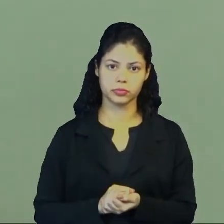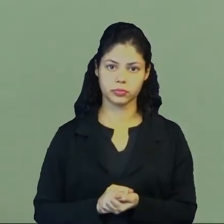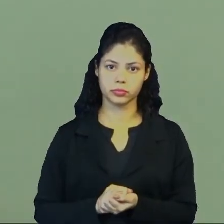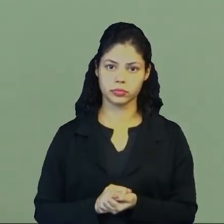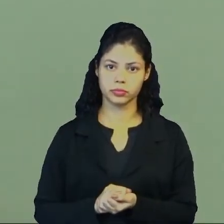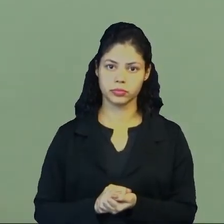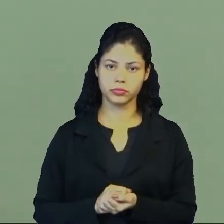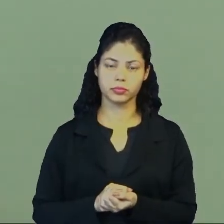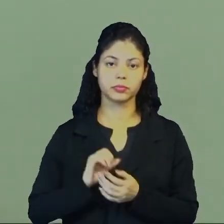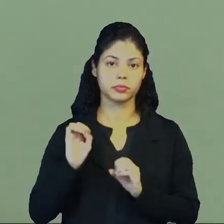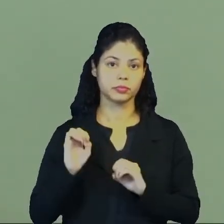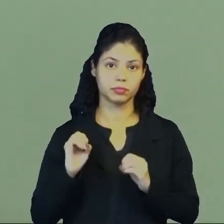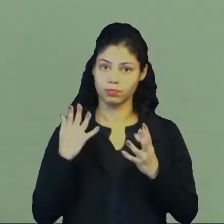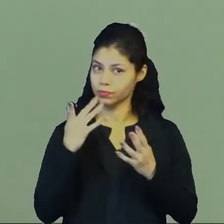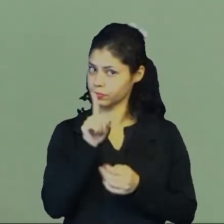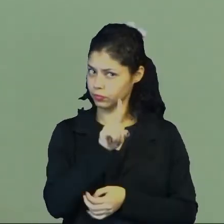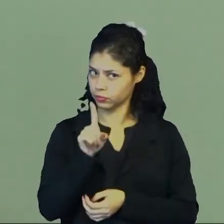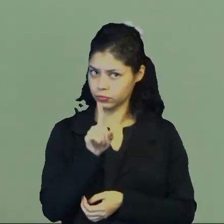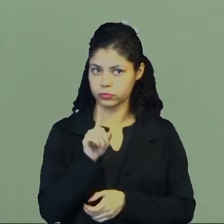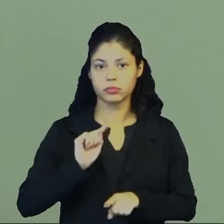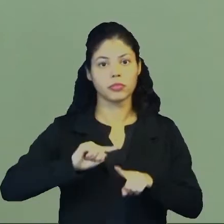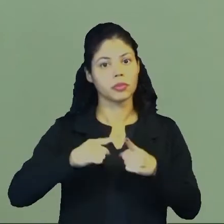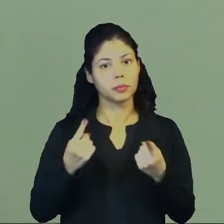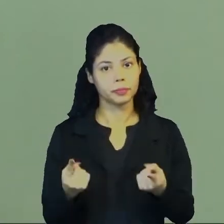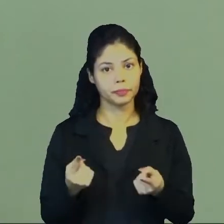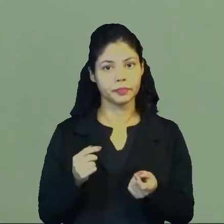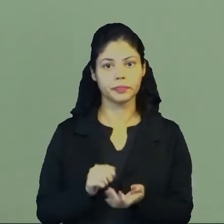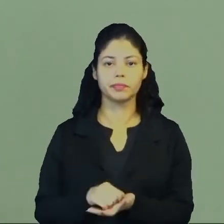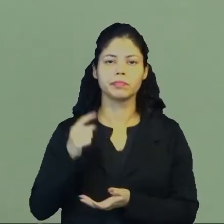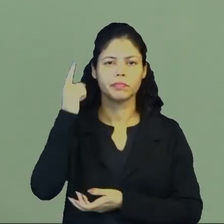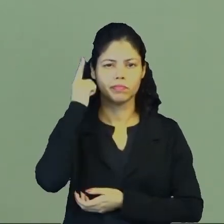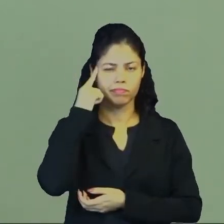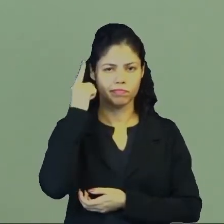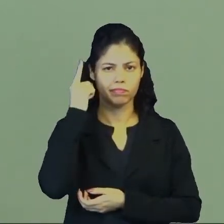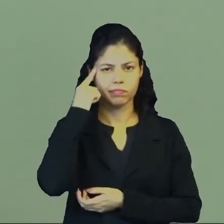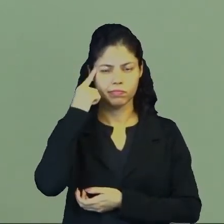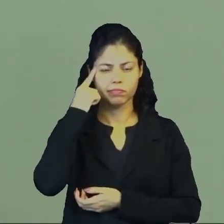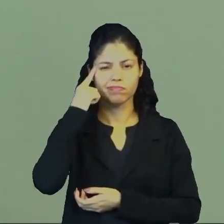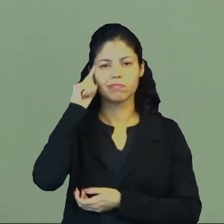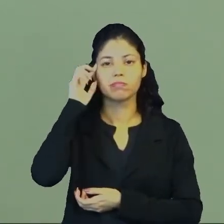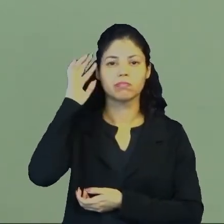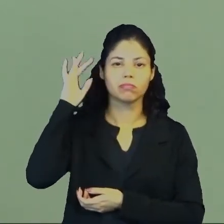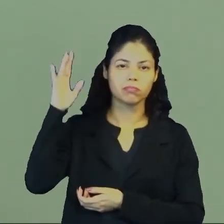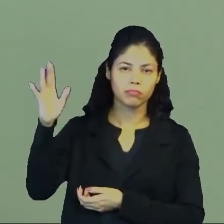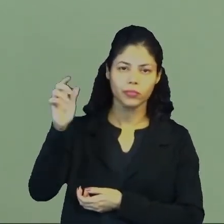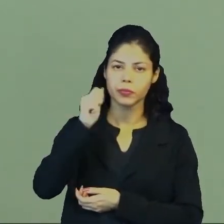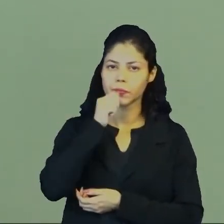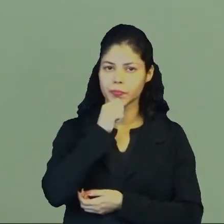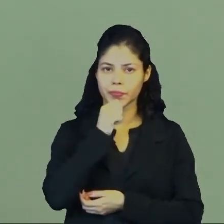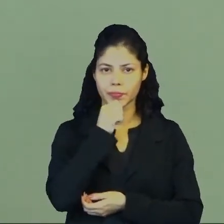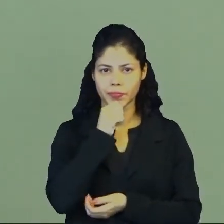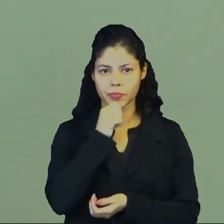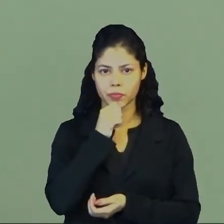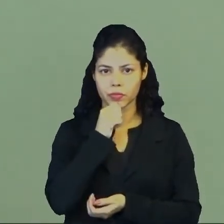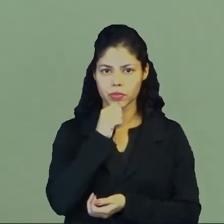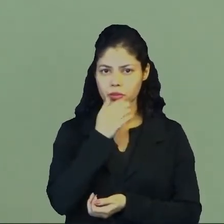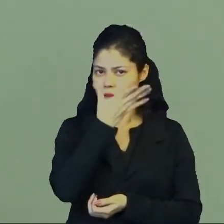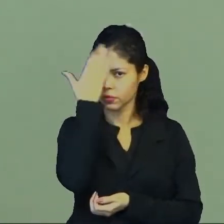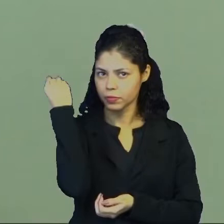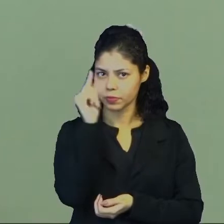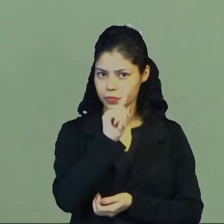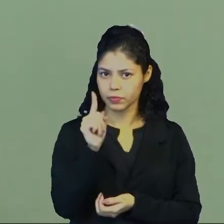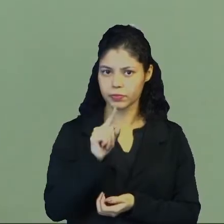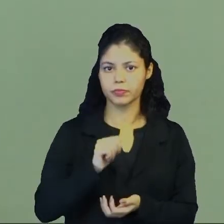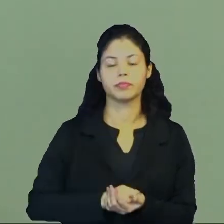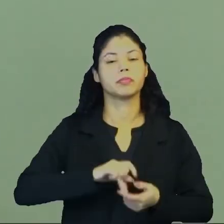é um período a ser comemorado, gente, é um período a ser refletido e é um período não a ser